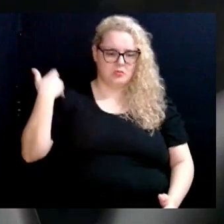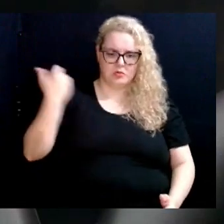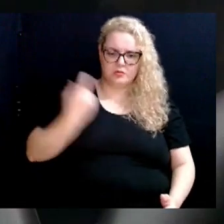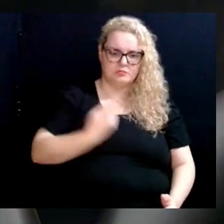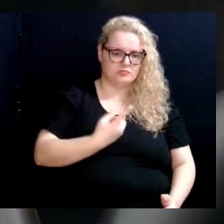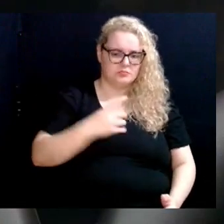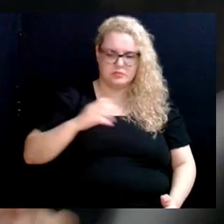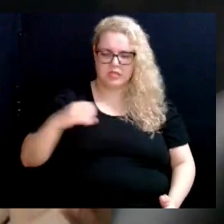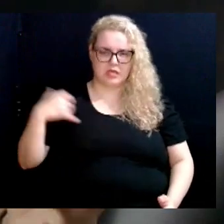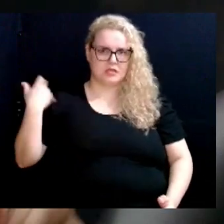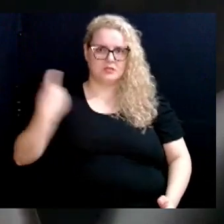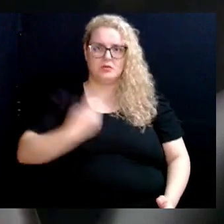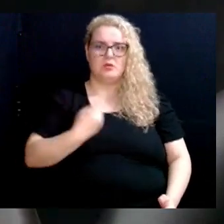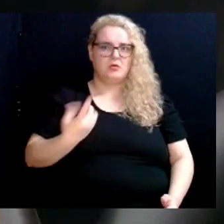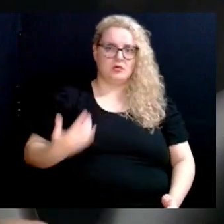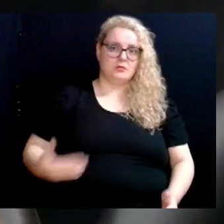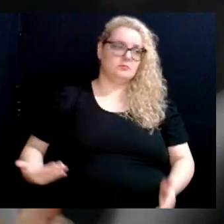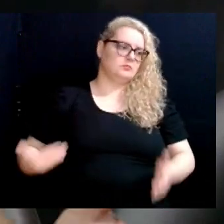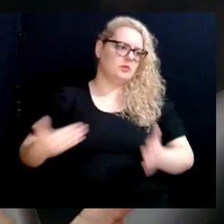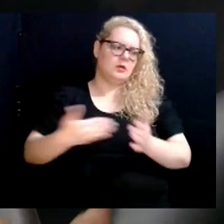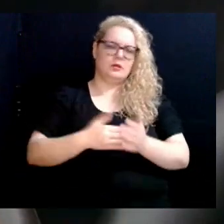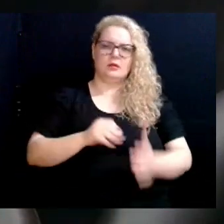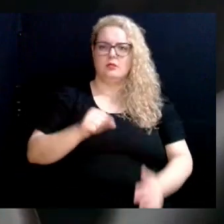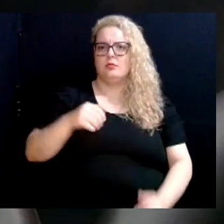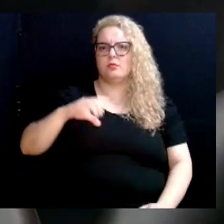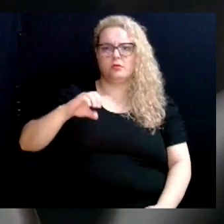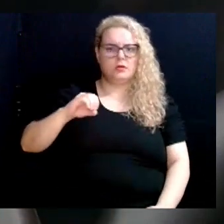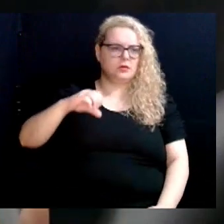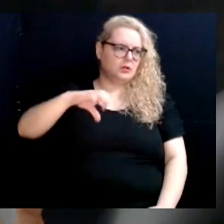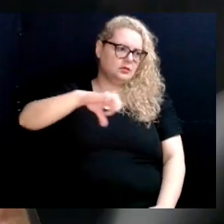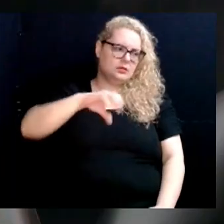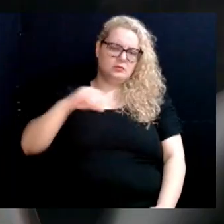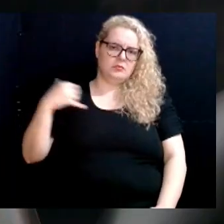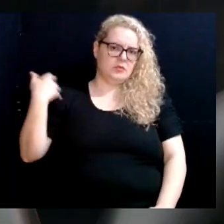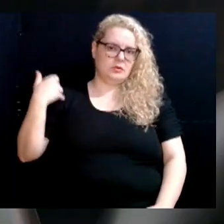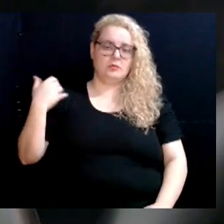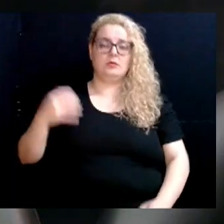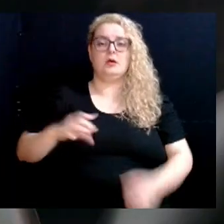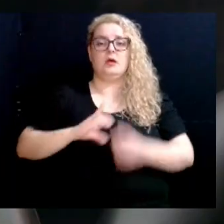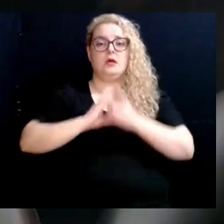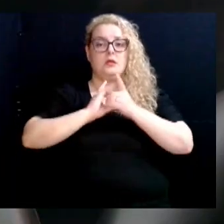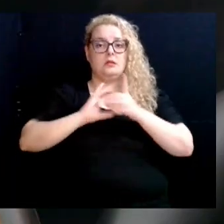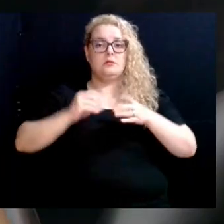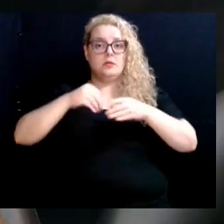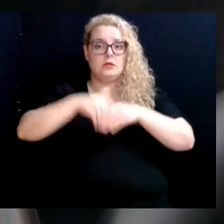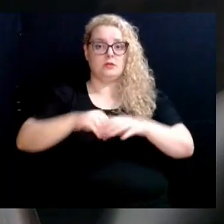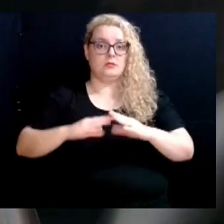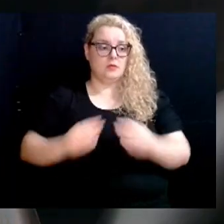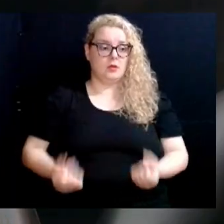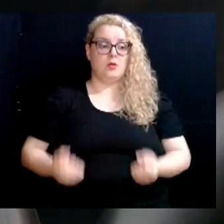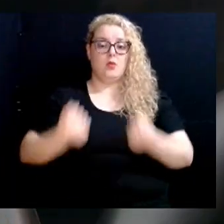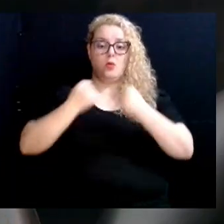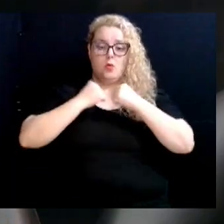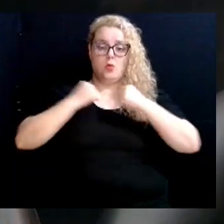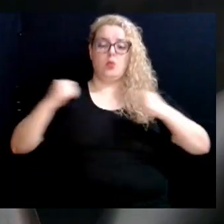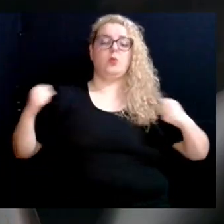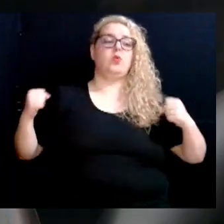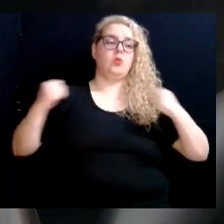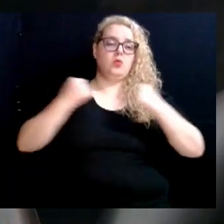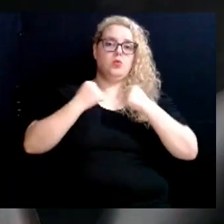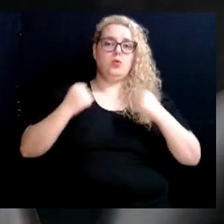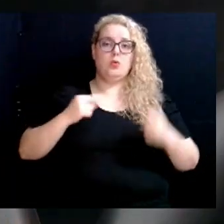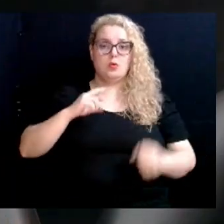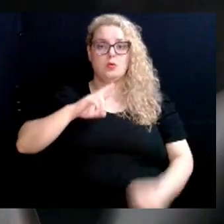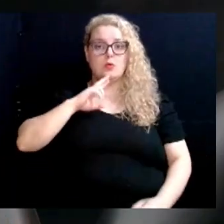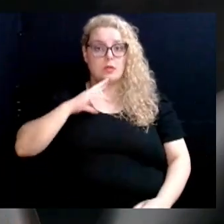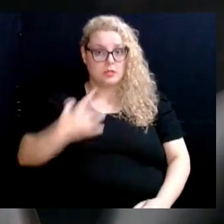11 anos, a pessoas de mais idade, de 80, 90 anos. A democracia dentro da musculação, sendo feita com resultado, com consciência,